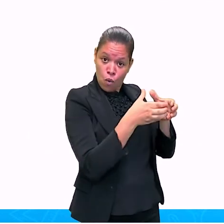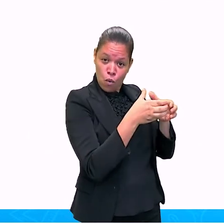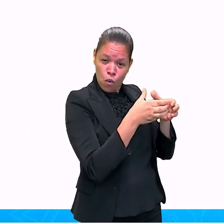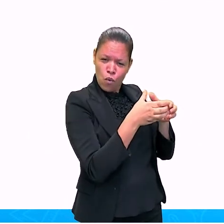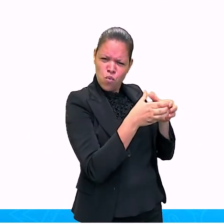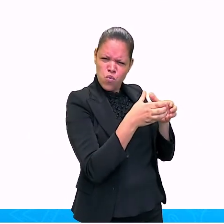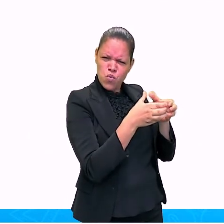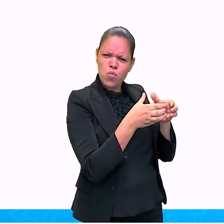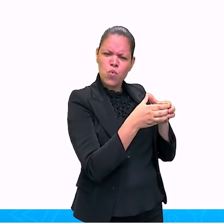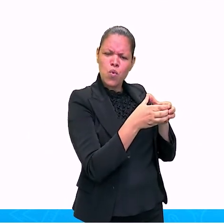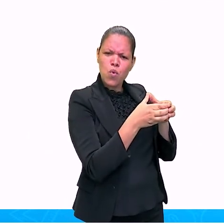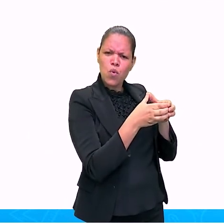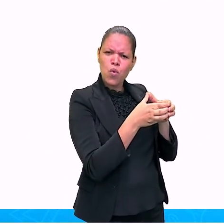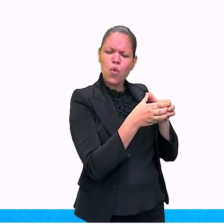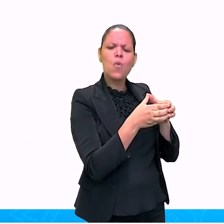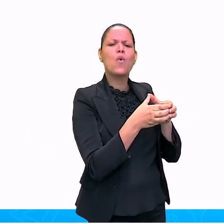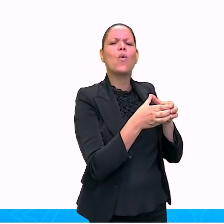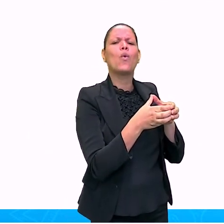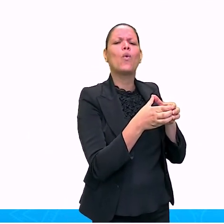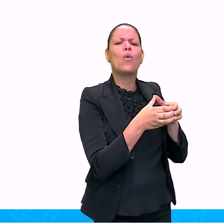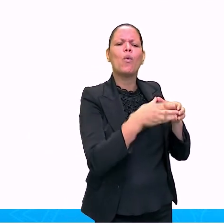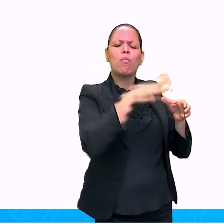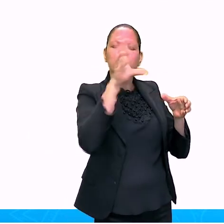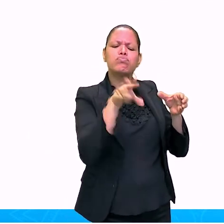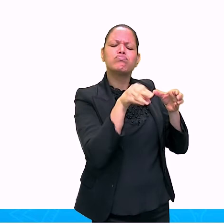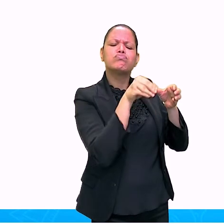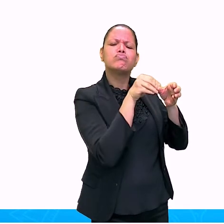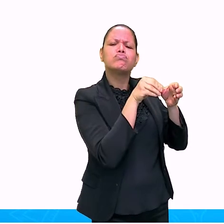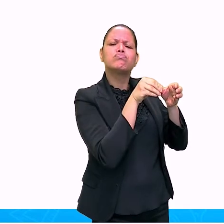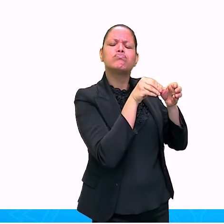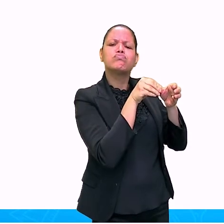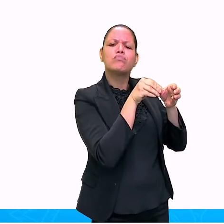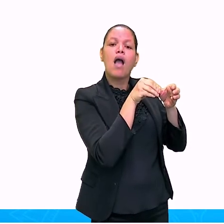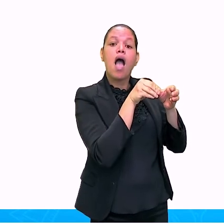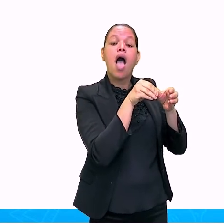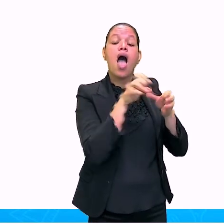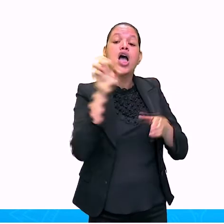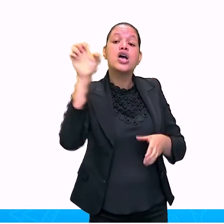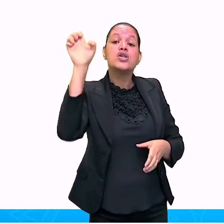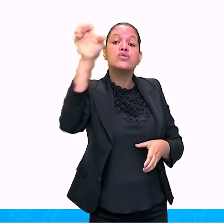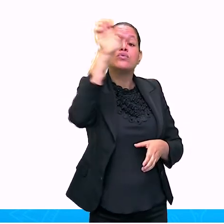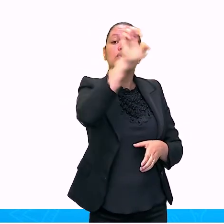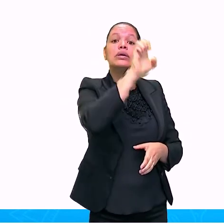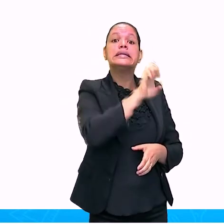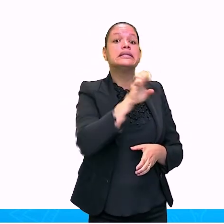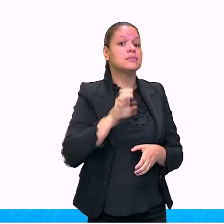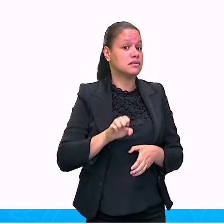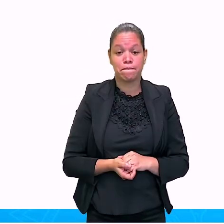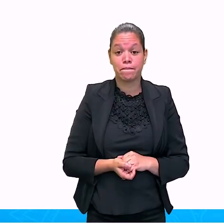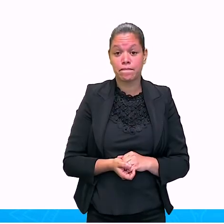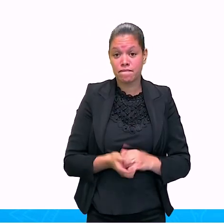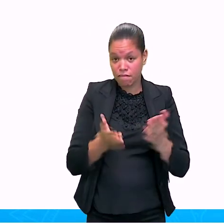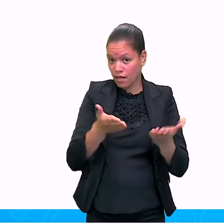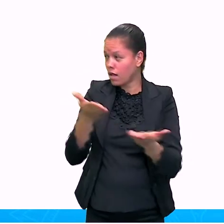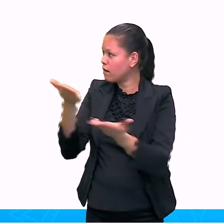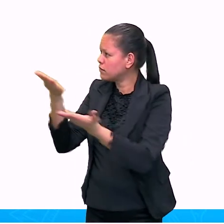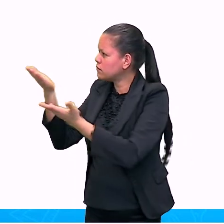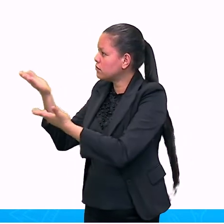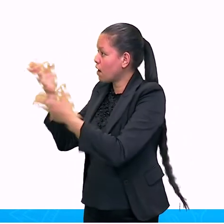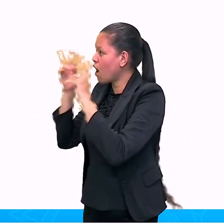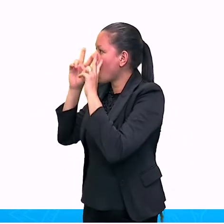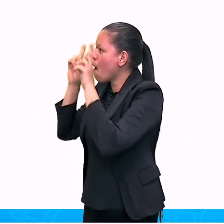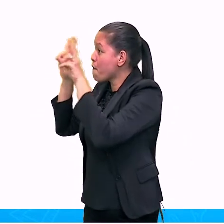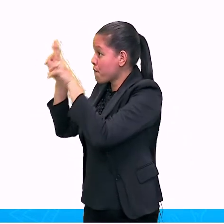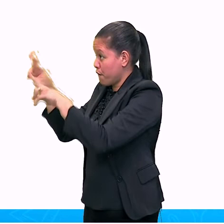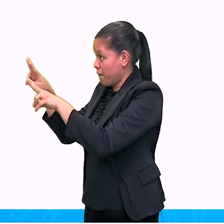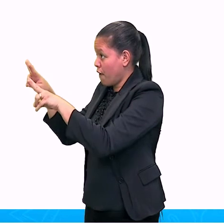integrada no estado de São Paulo. Nessa imagem aqui, vocês conseguem observar um bairro que chama Liberdade. Então, vocês podem ver aí